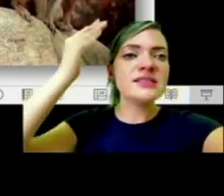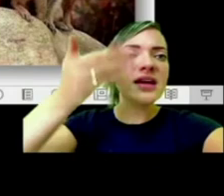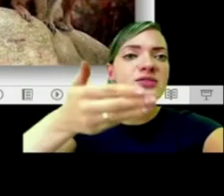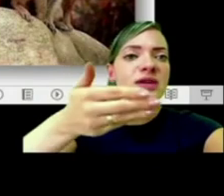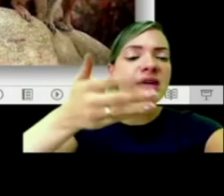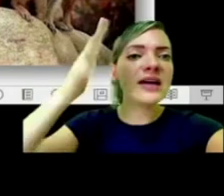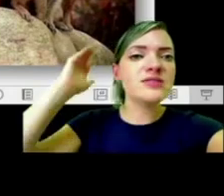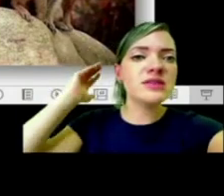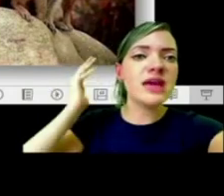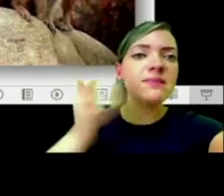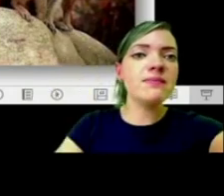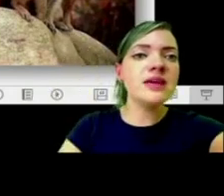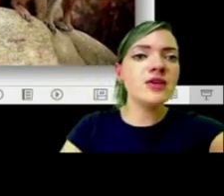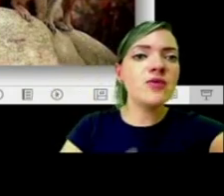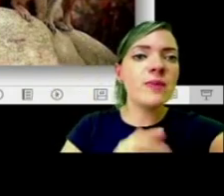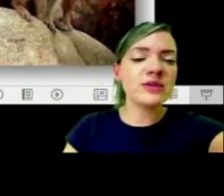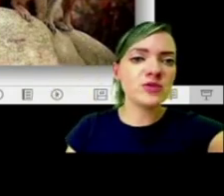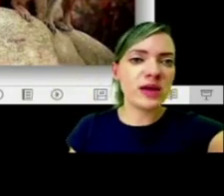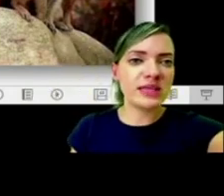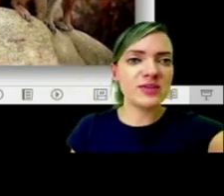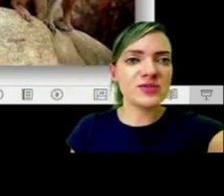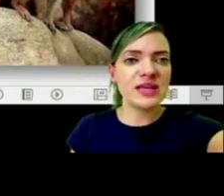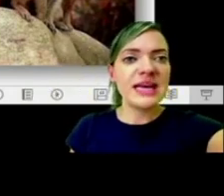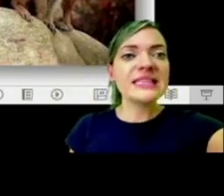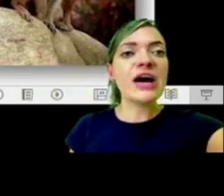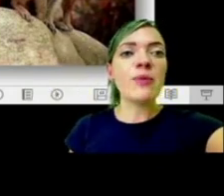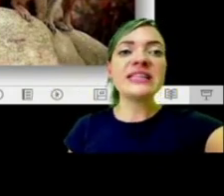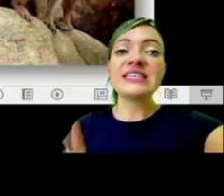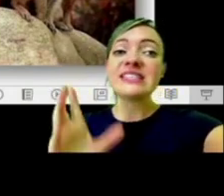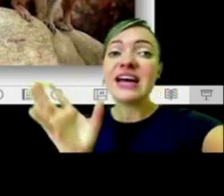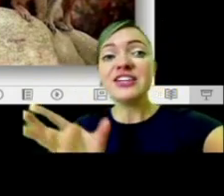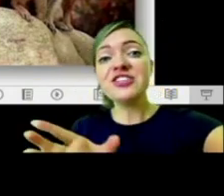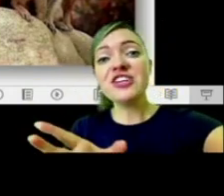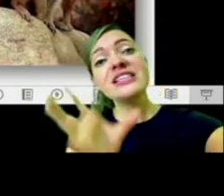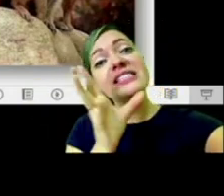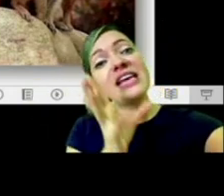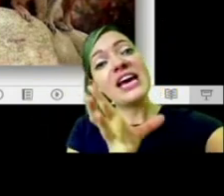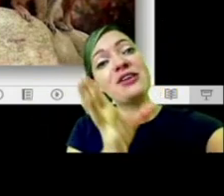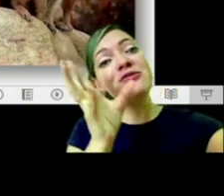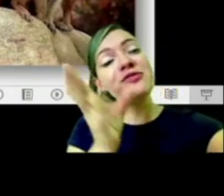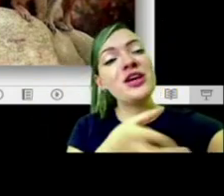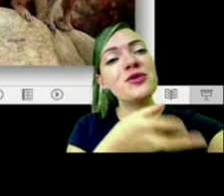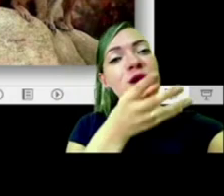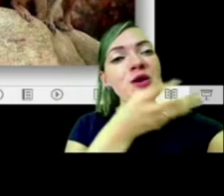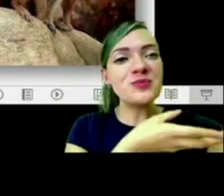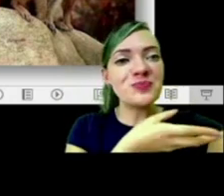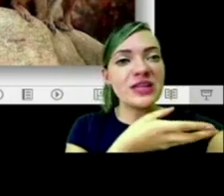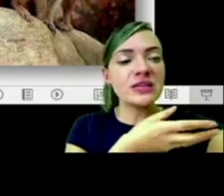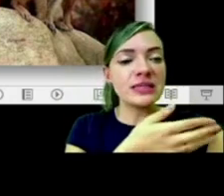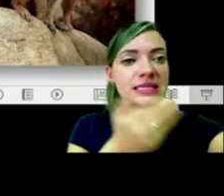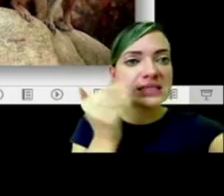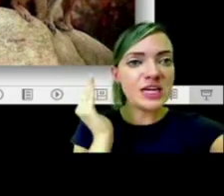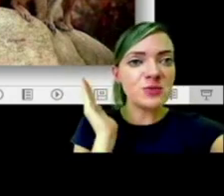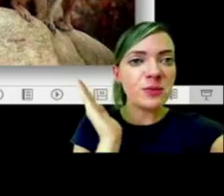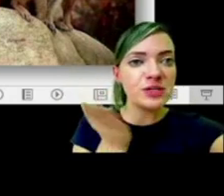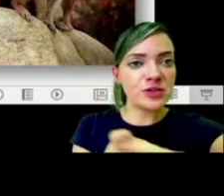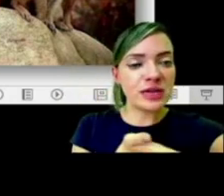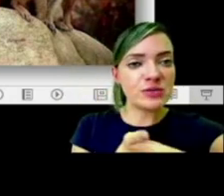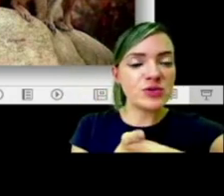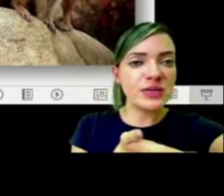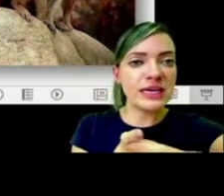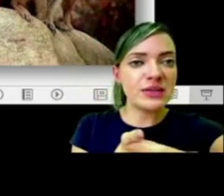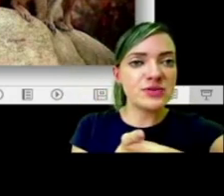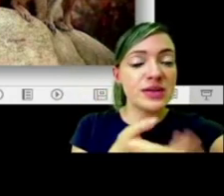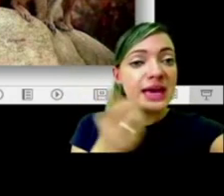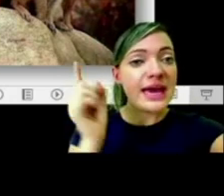densidade 100 suricatos em 1.000 m². Dá uma densidade de 0,1. Então, a densidade